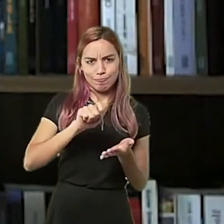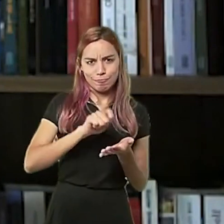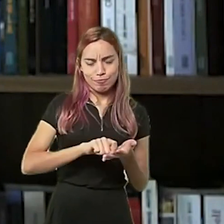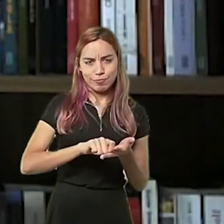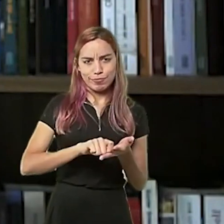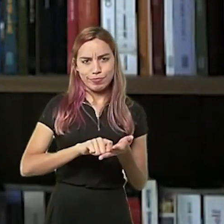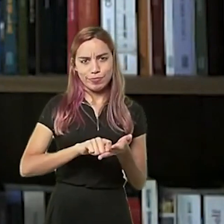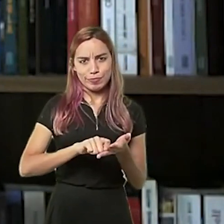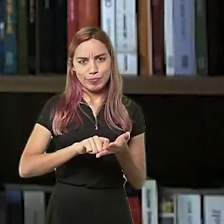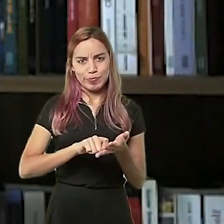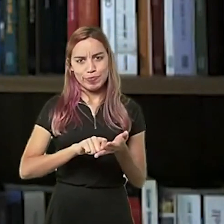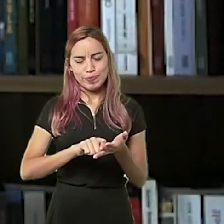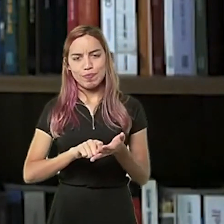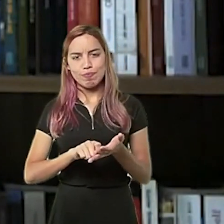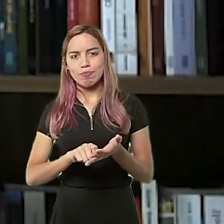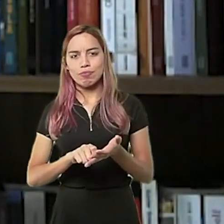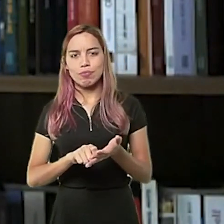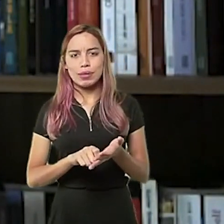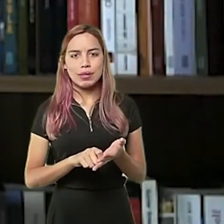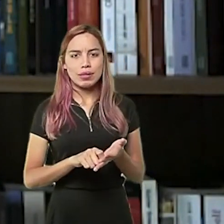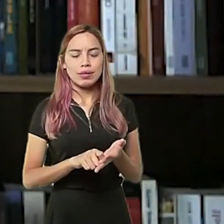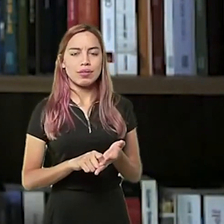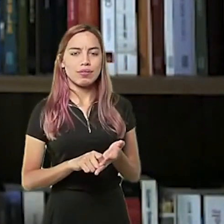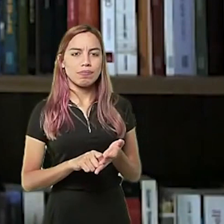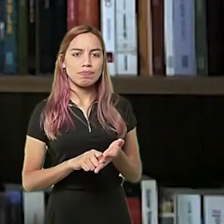um ambiente onde eu